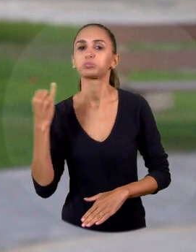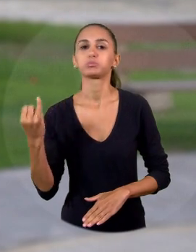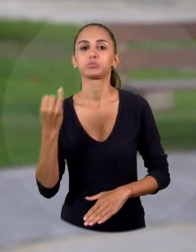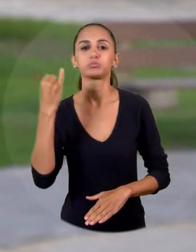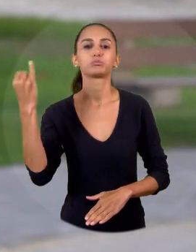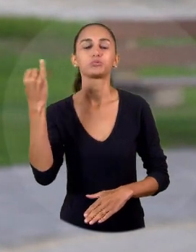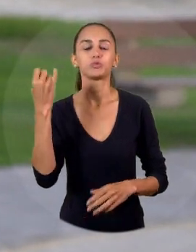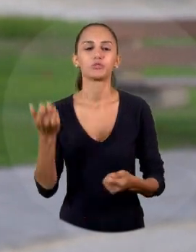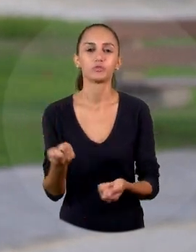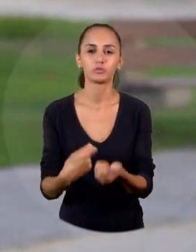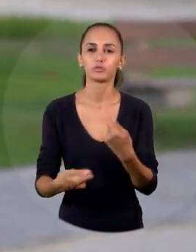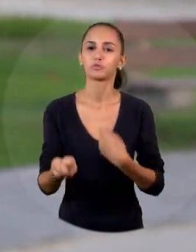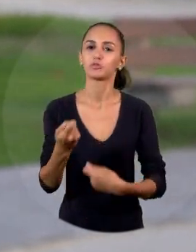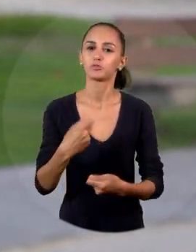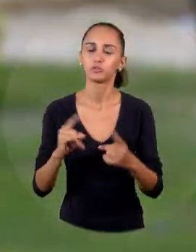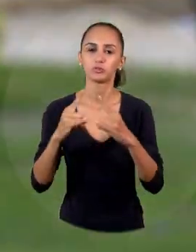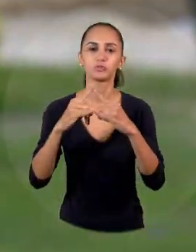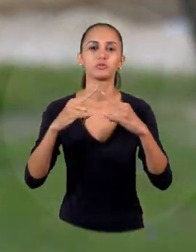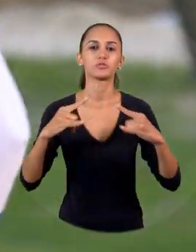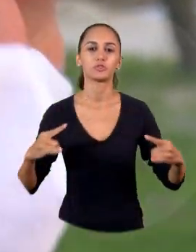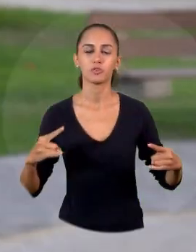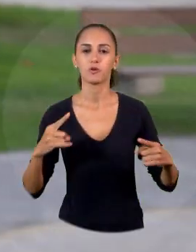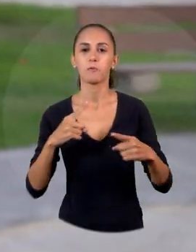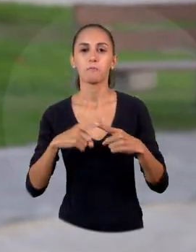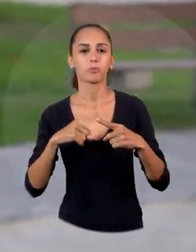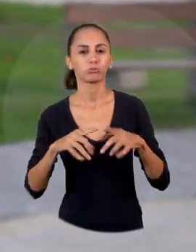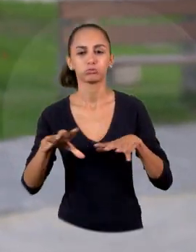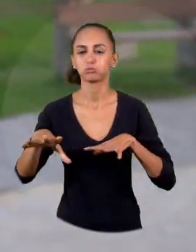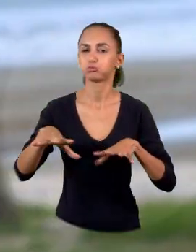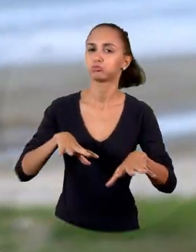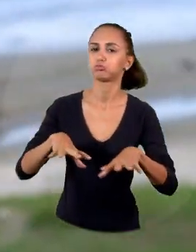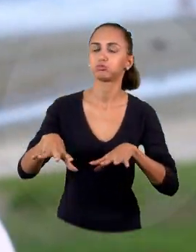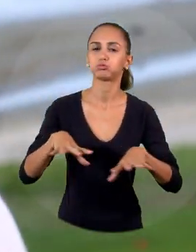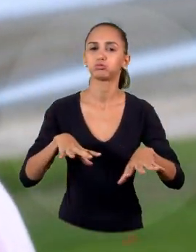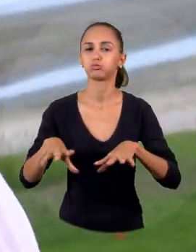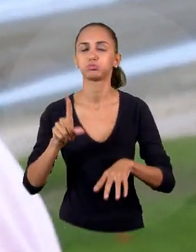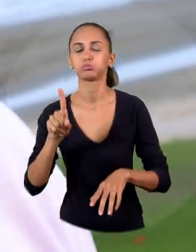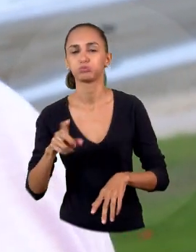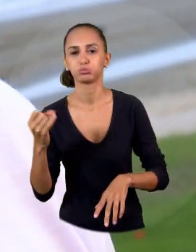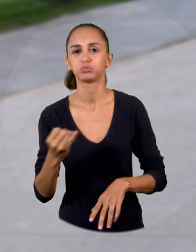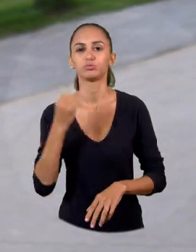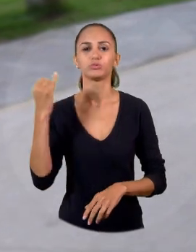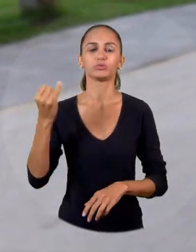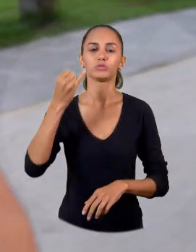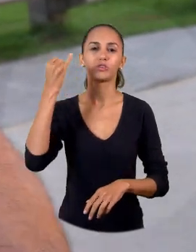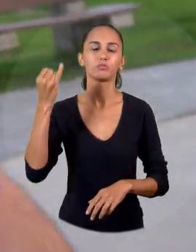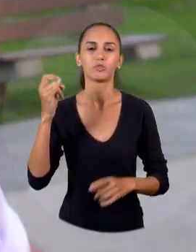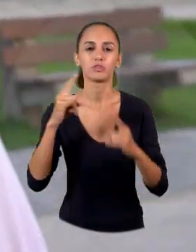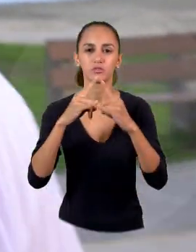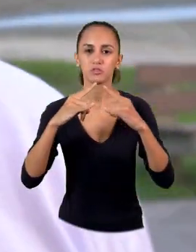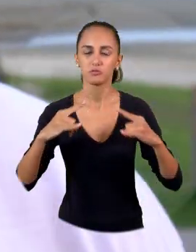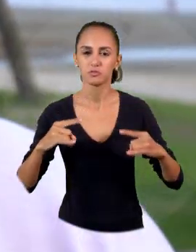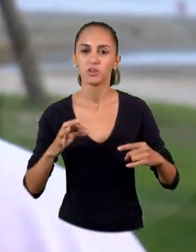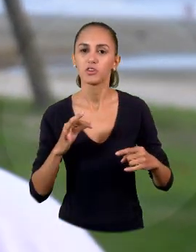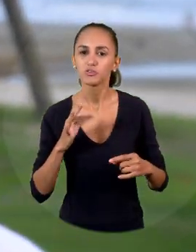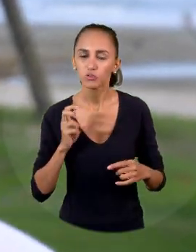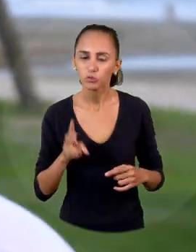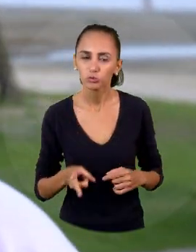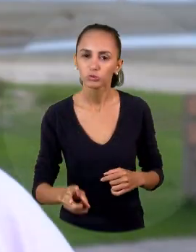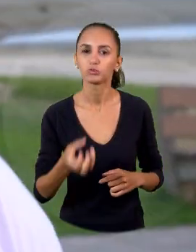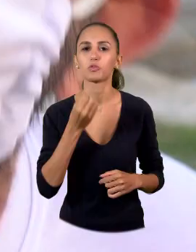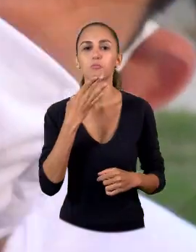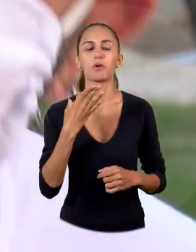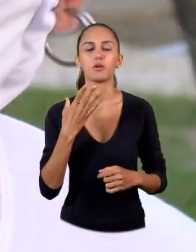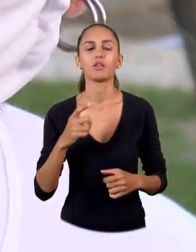importante para a economia da nossa cidade, sim, porque ela movimenta muitas coisas e ela é fundamental para que a cidade funcione muito bem. Porque